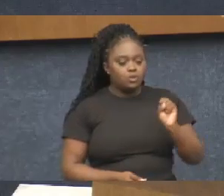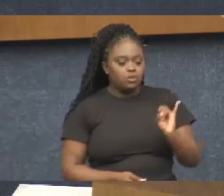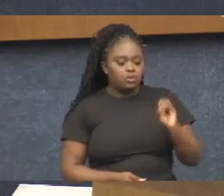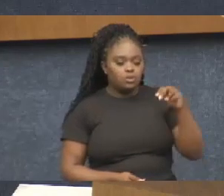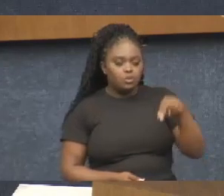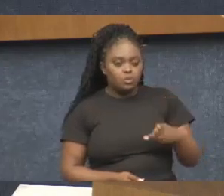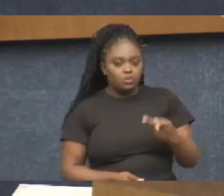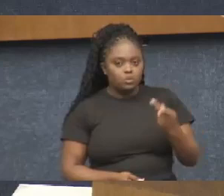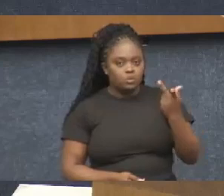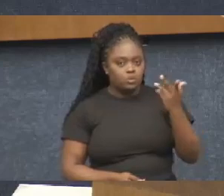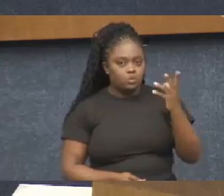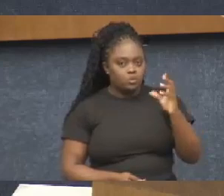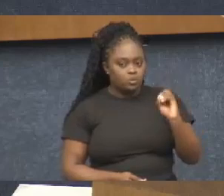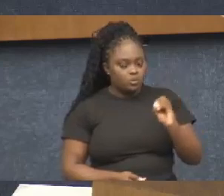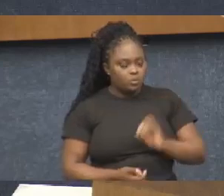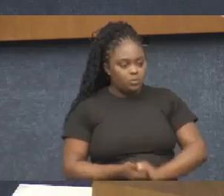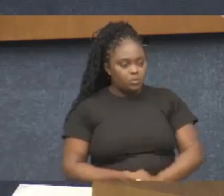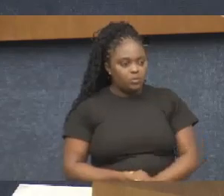Tabu.